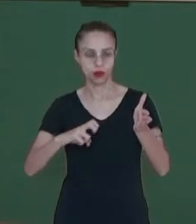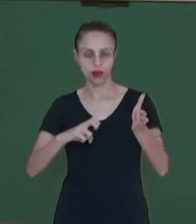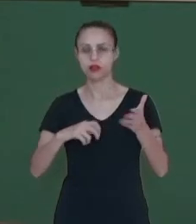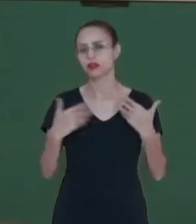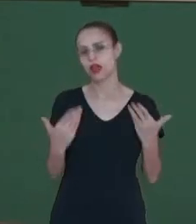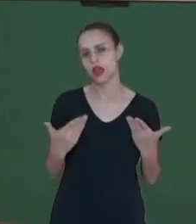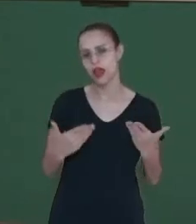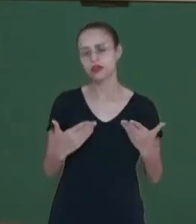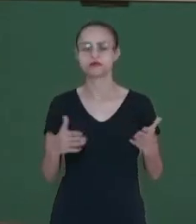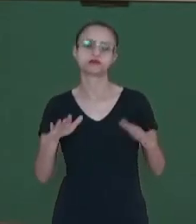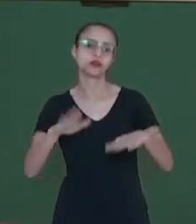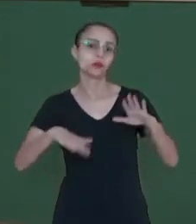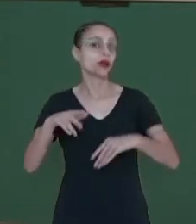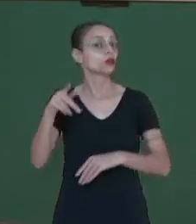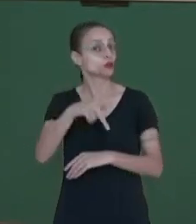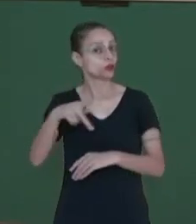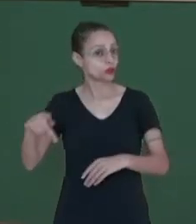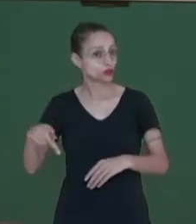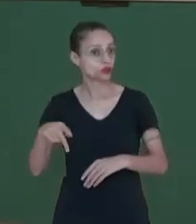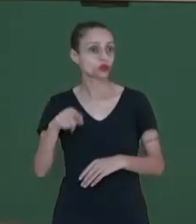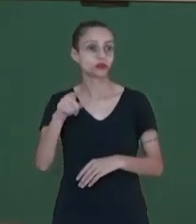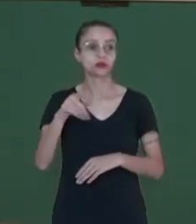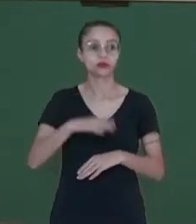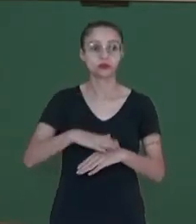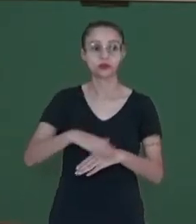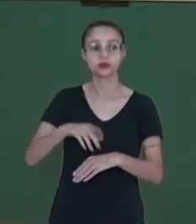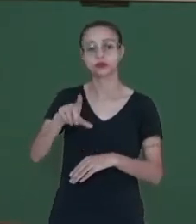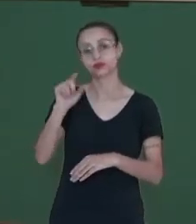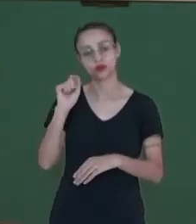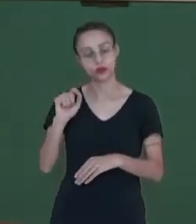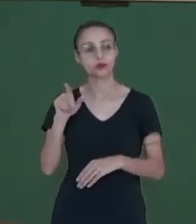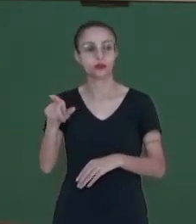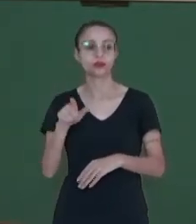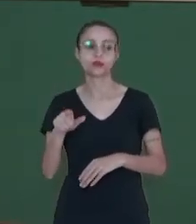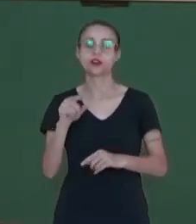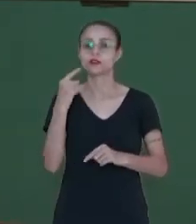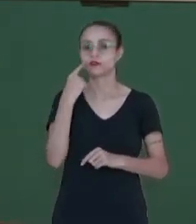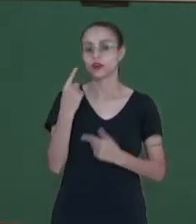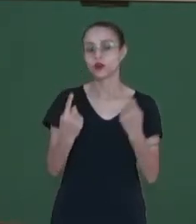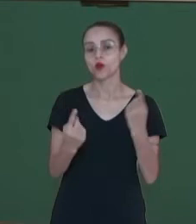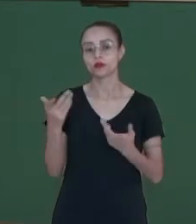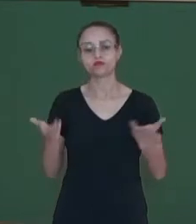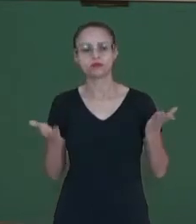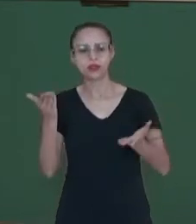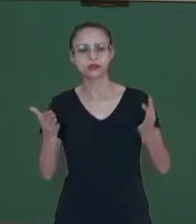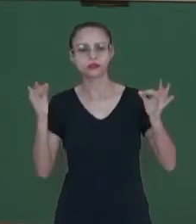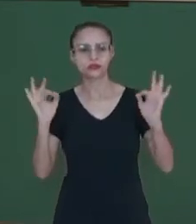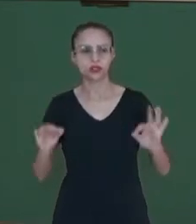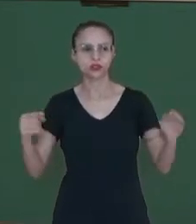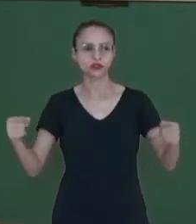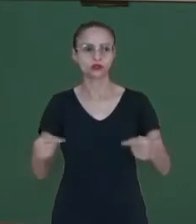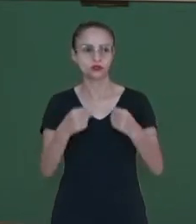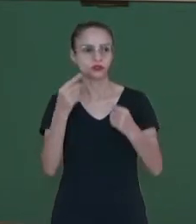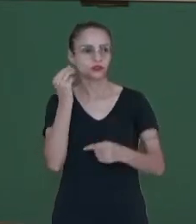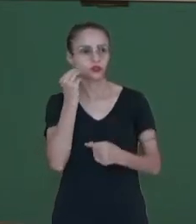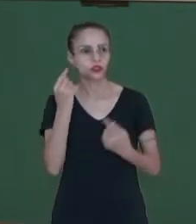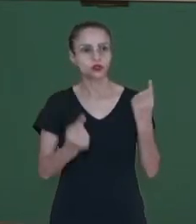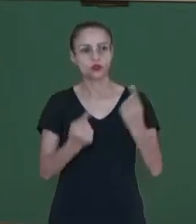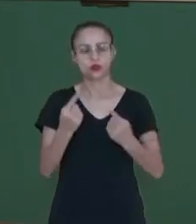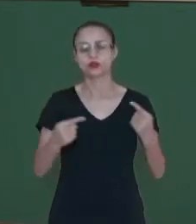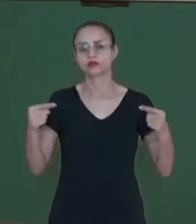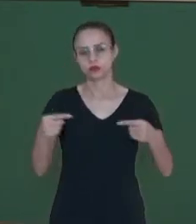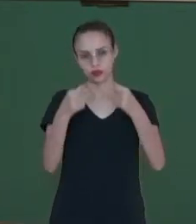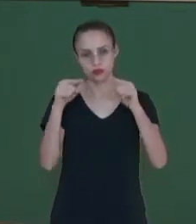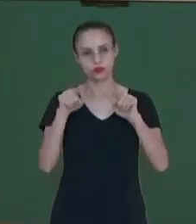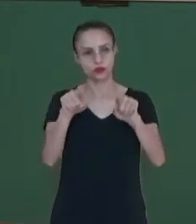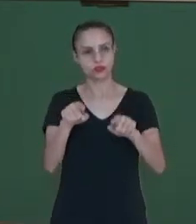depende muito do professor que você vai ter, do seu personal lá, que ele vai colocar a sua atividade, ele vai fazer vários testes e vai ver qual é a melhor atividade